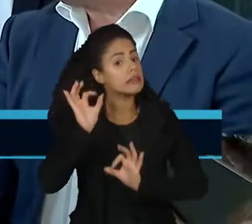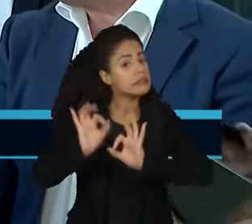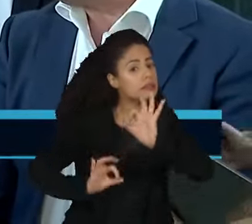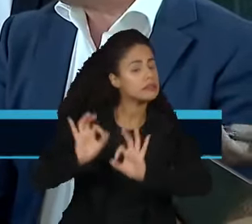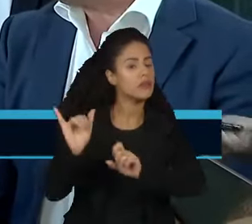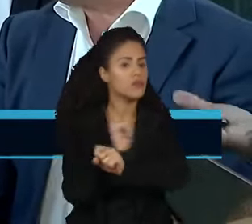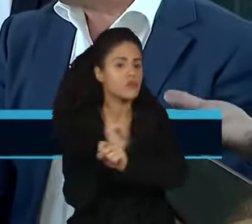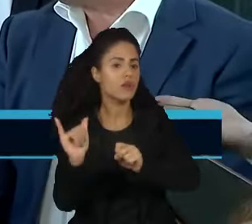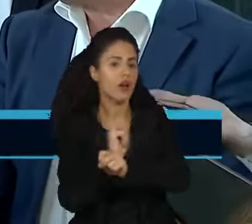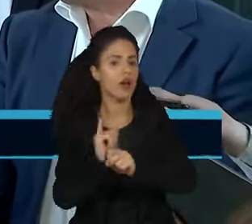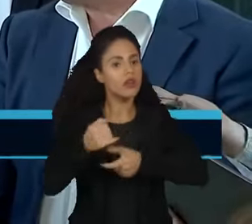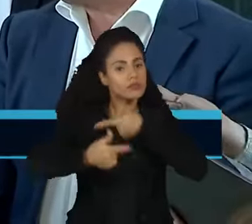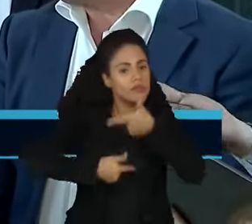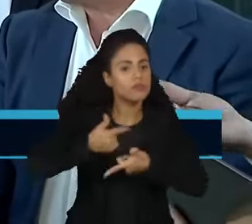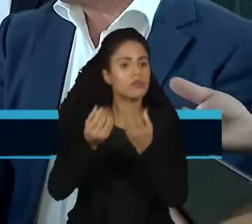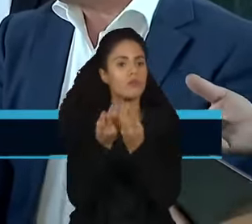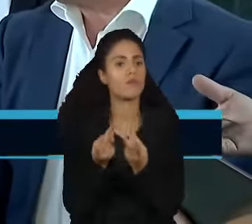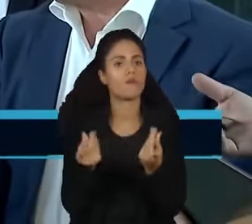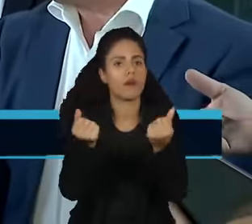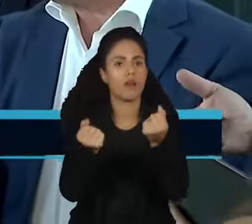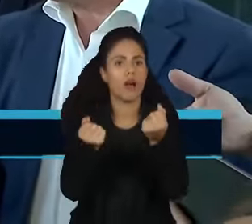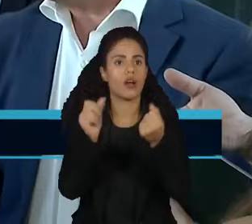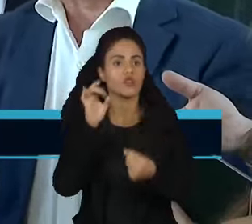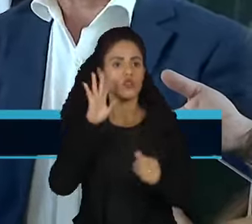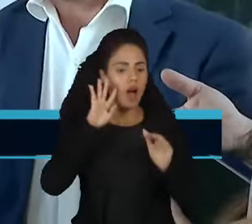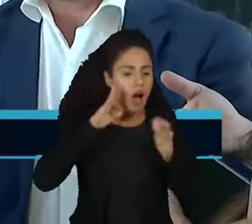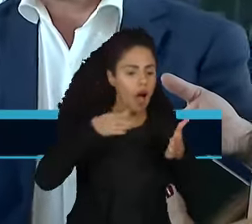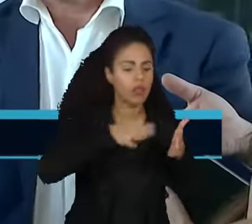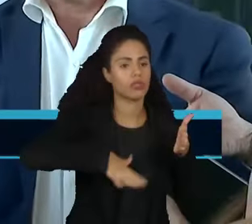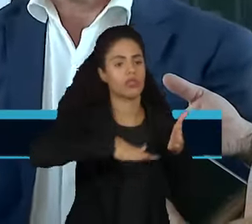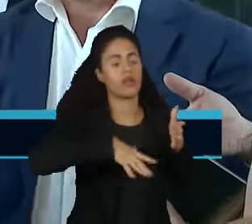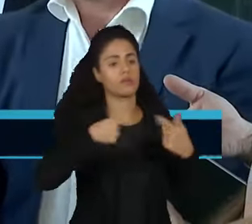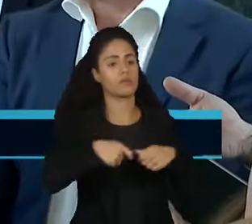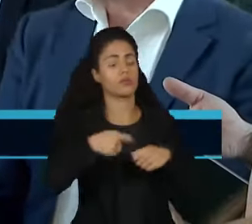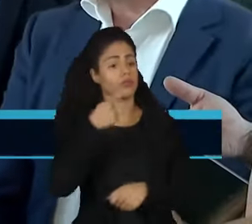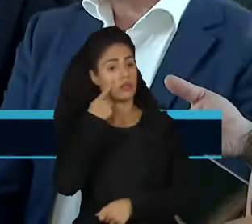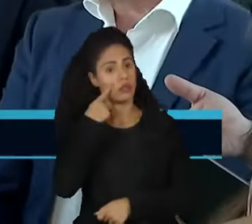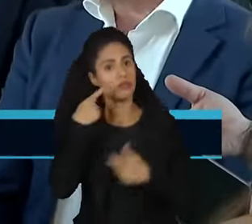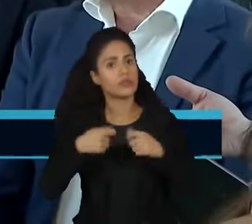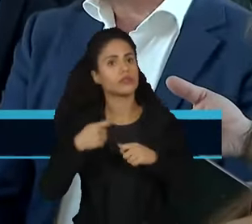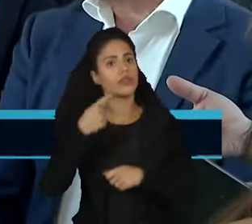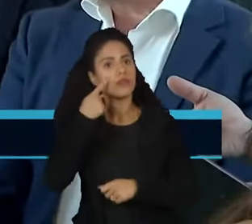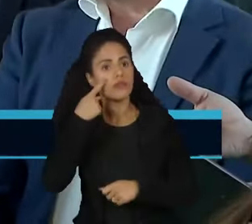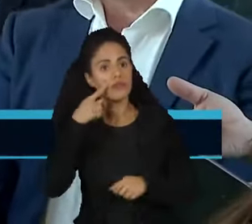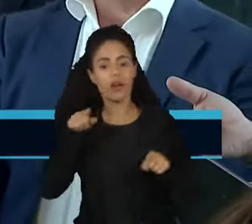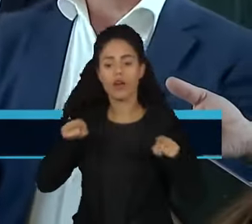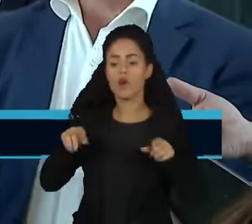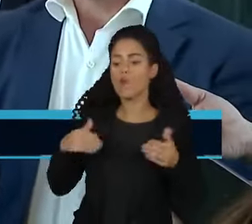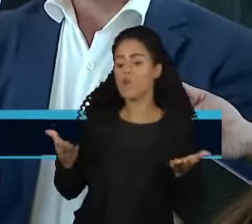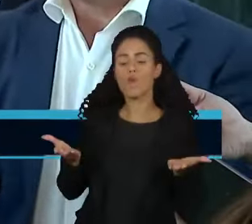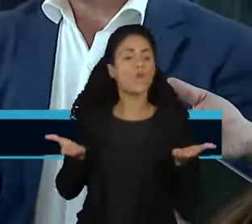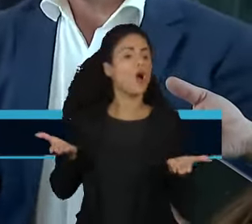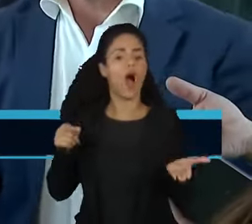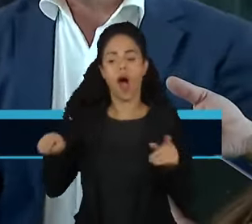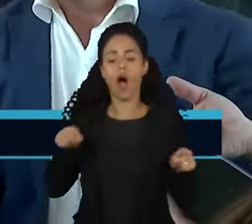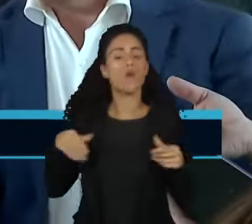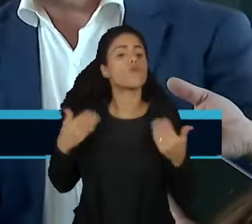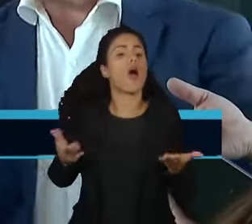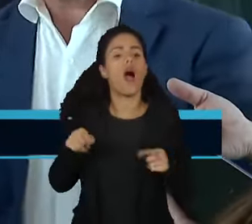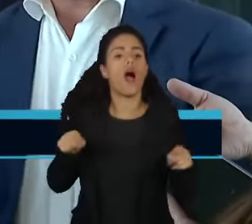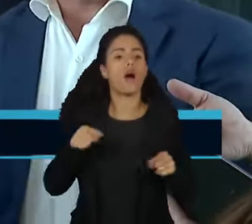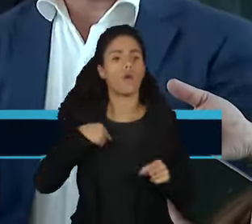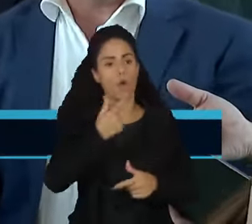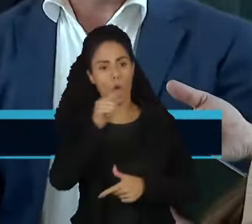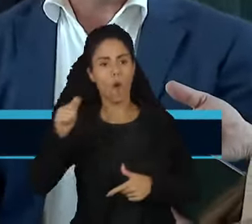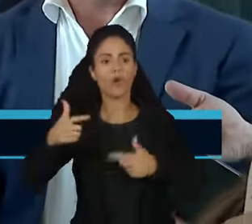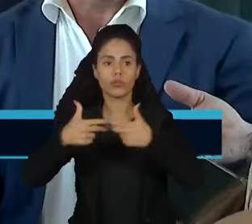logicamente, fazer um trabalho para que não se aumente a alíquota de referência. Então você vai ter que compatibilizar com outras ações. Outros